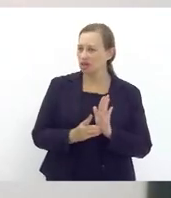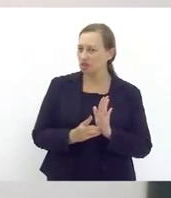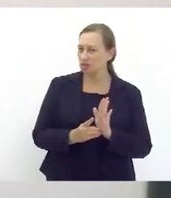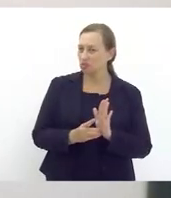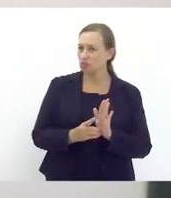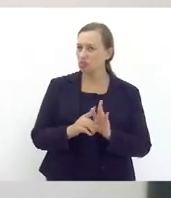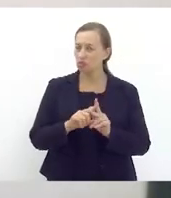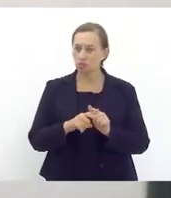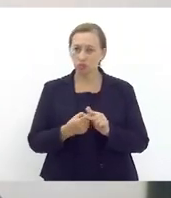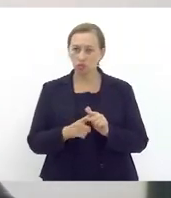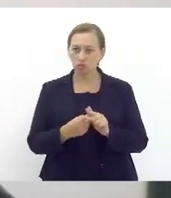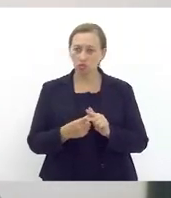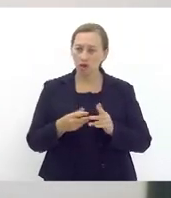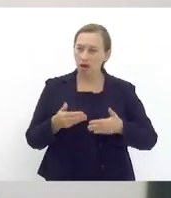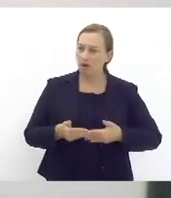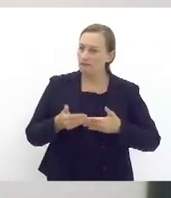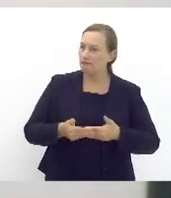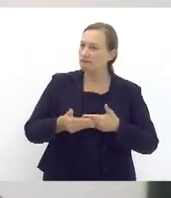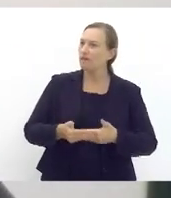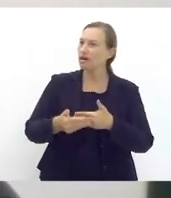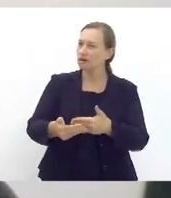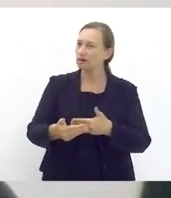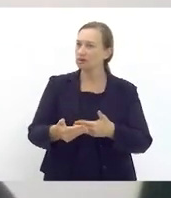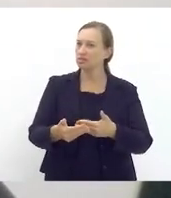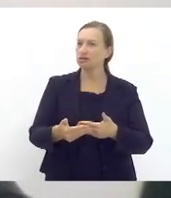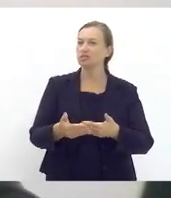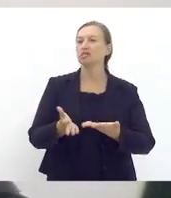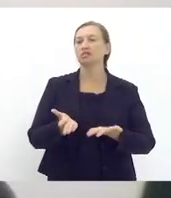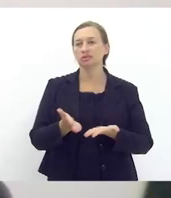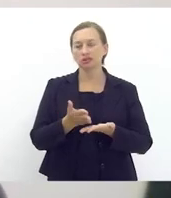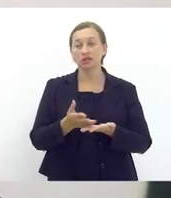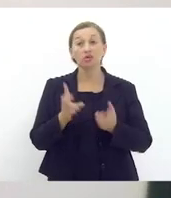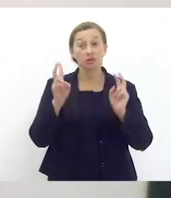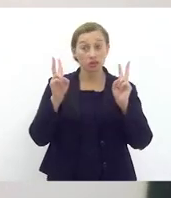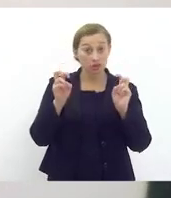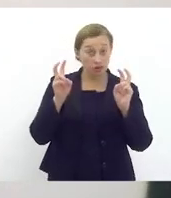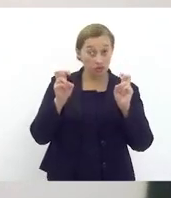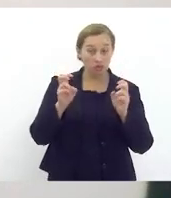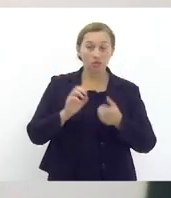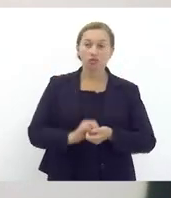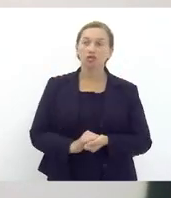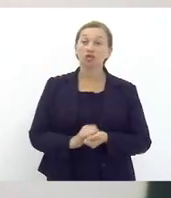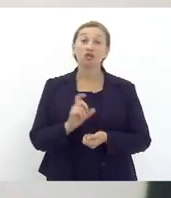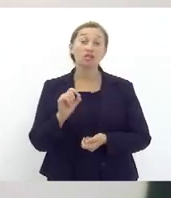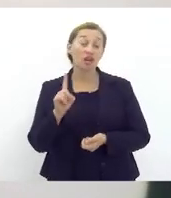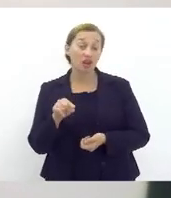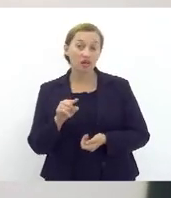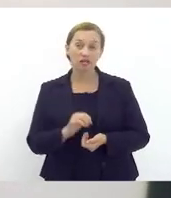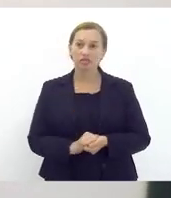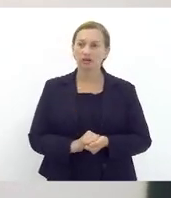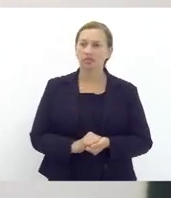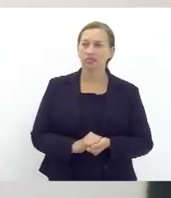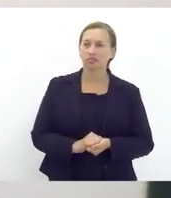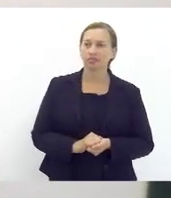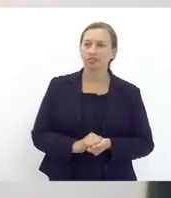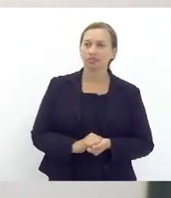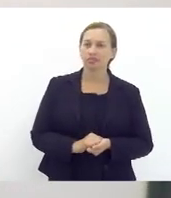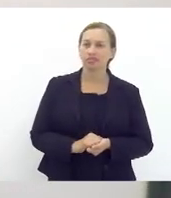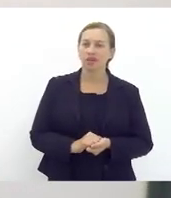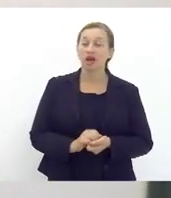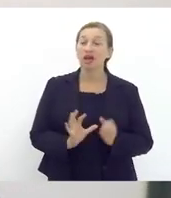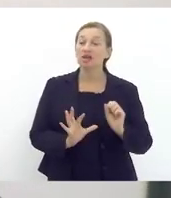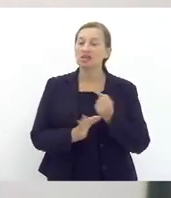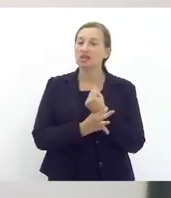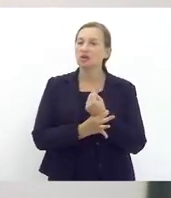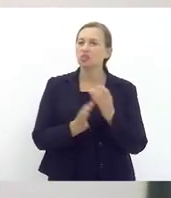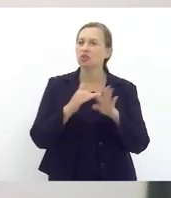regulamentação avança numa parte desse assunto que é a garantia de